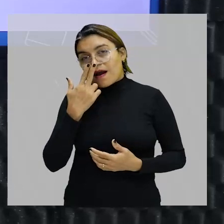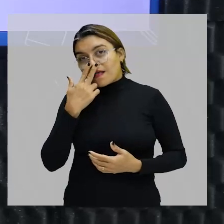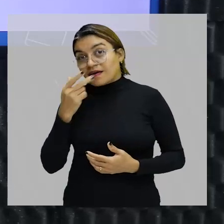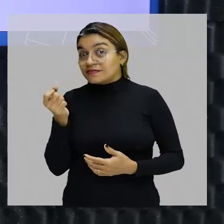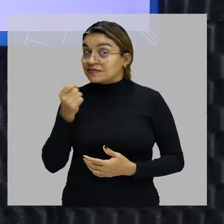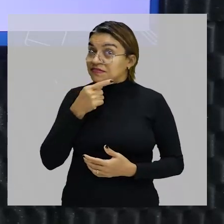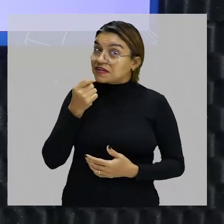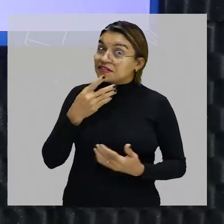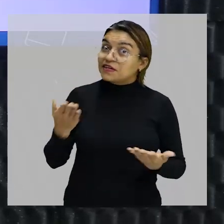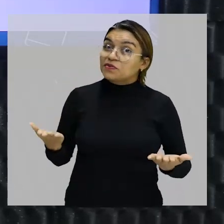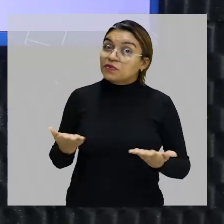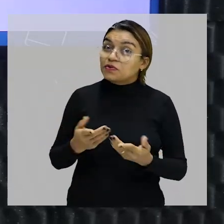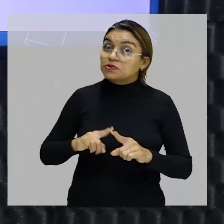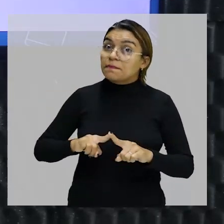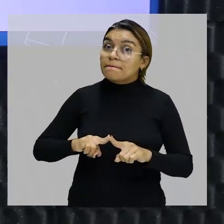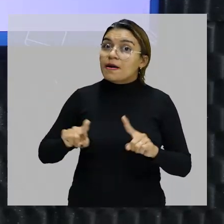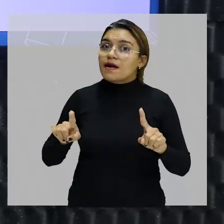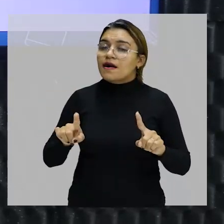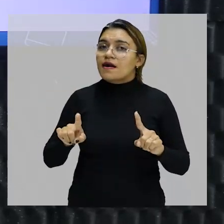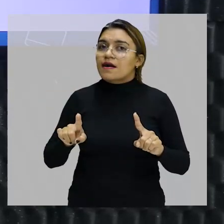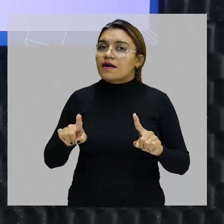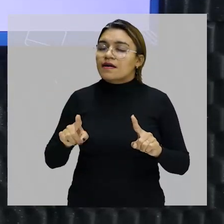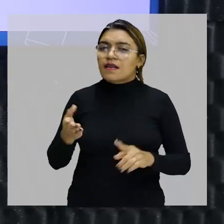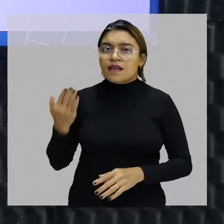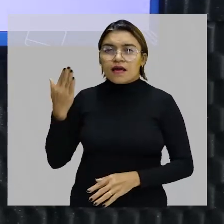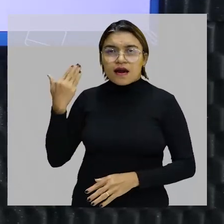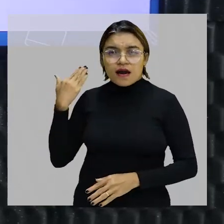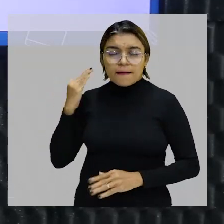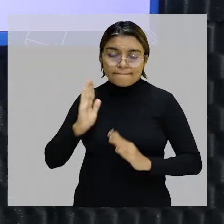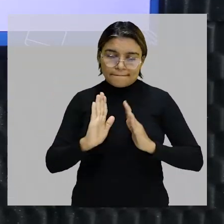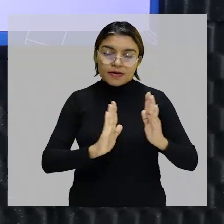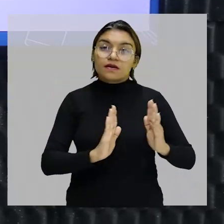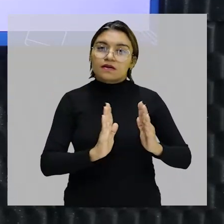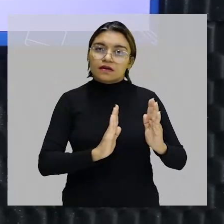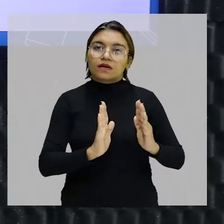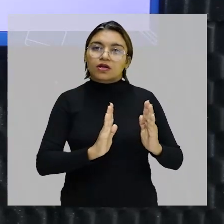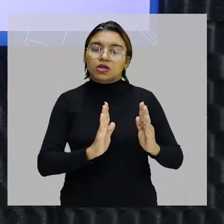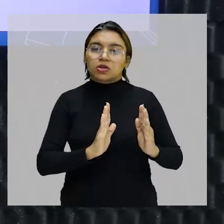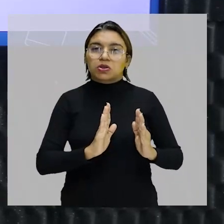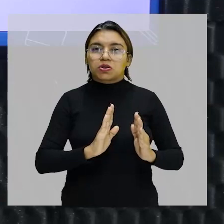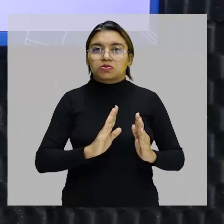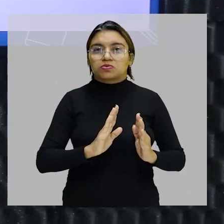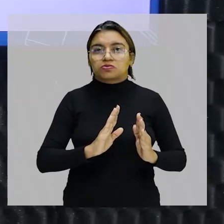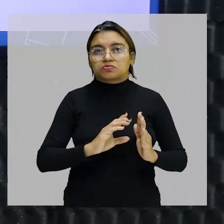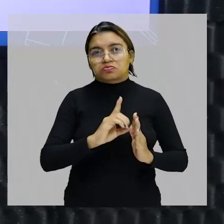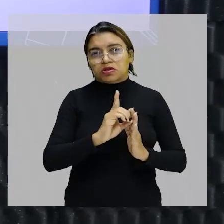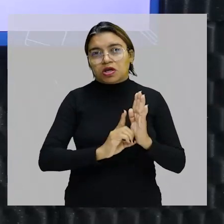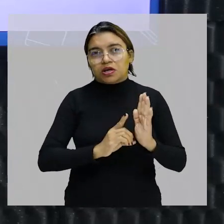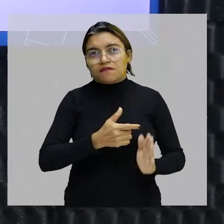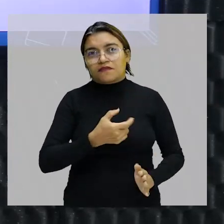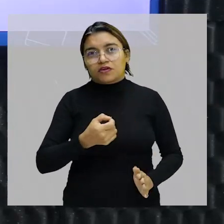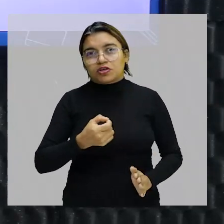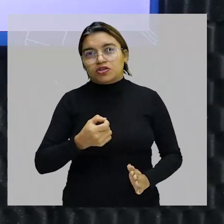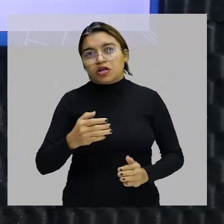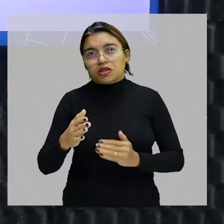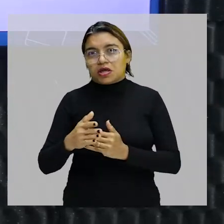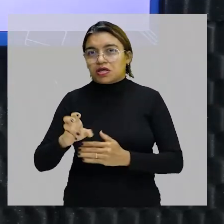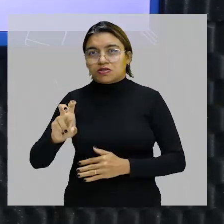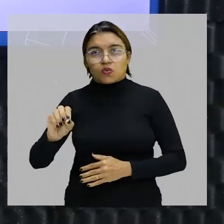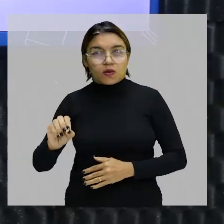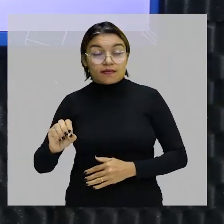engraçado hoje em dia. Só que naquela época, né, década de 20, 30, 40 e